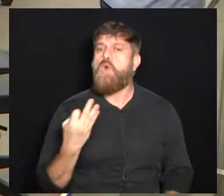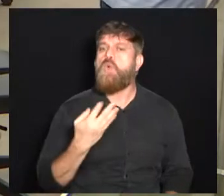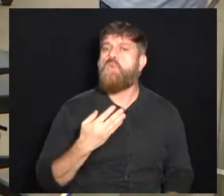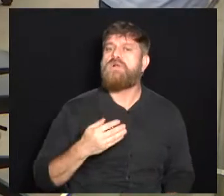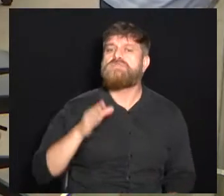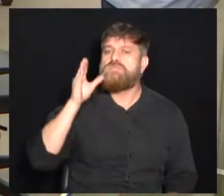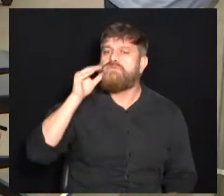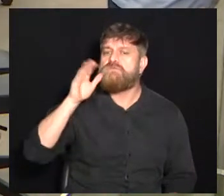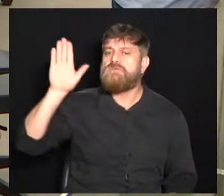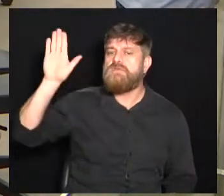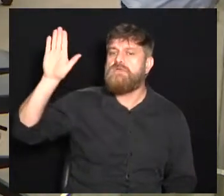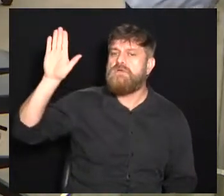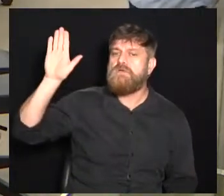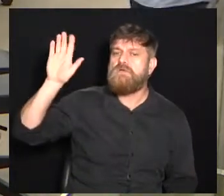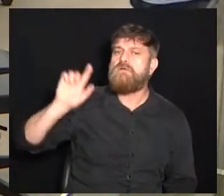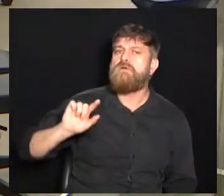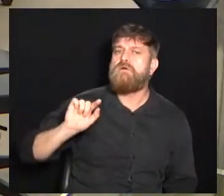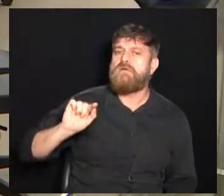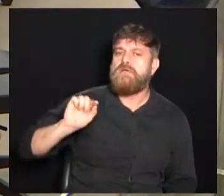Levanta a mão para mim.